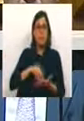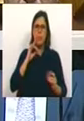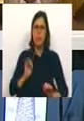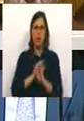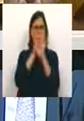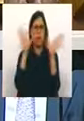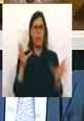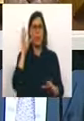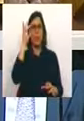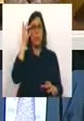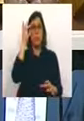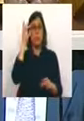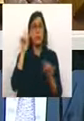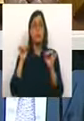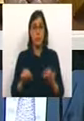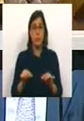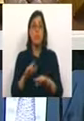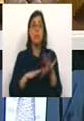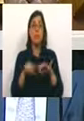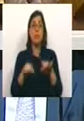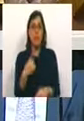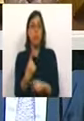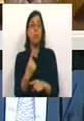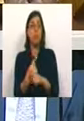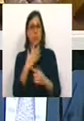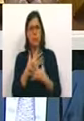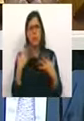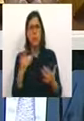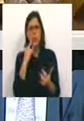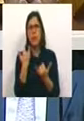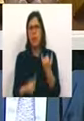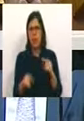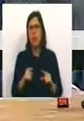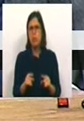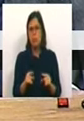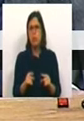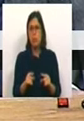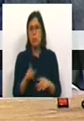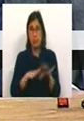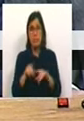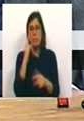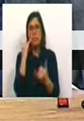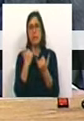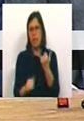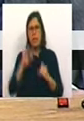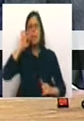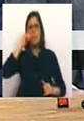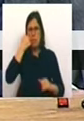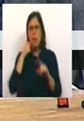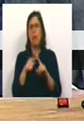clara. E esta é uma operação também de grande risco. É uma operação que é para